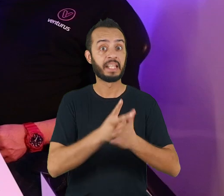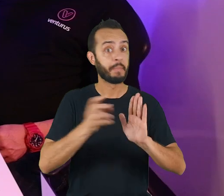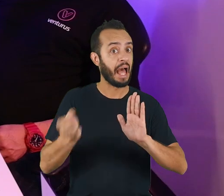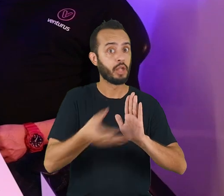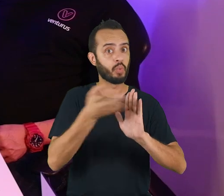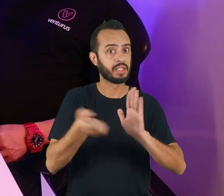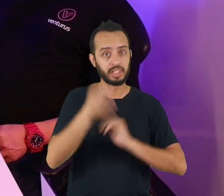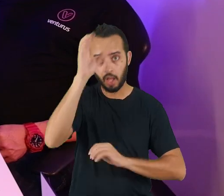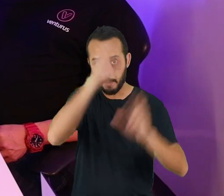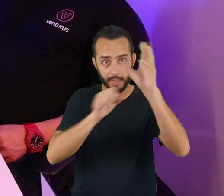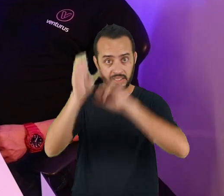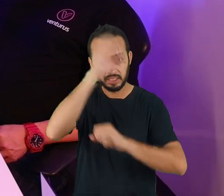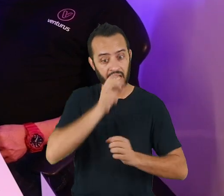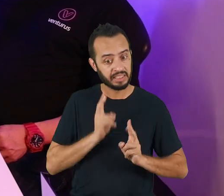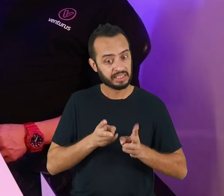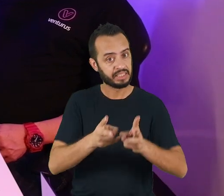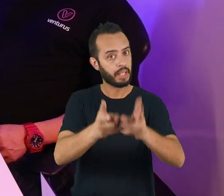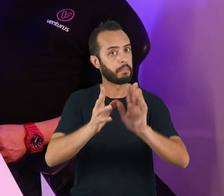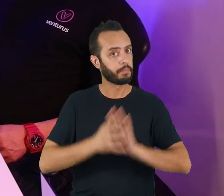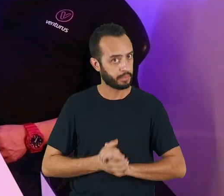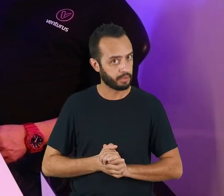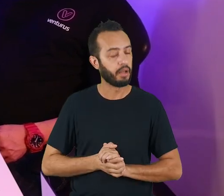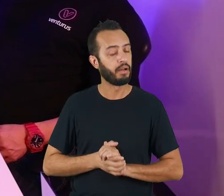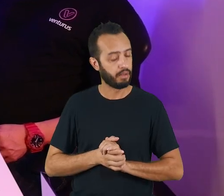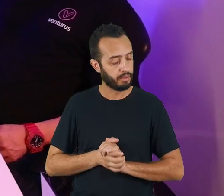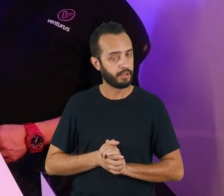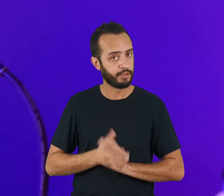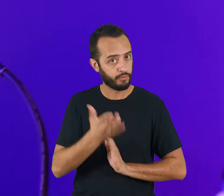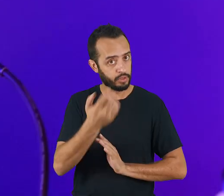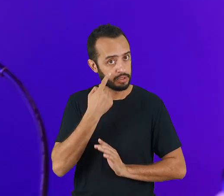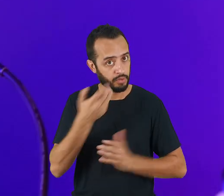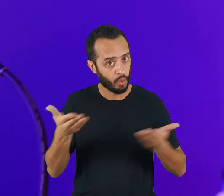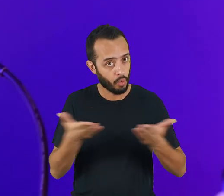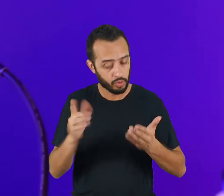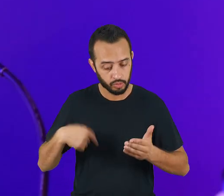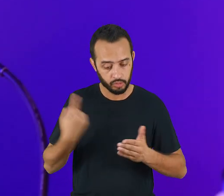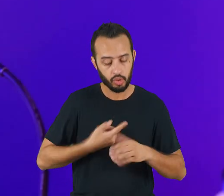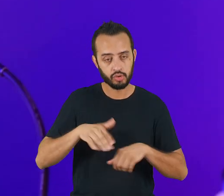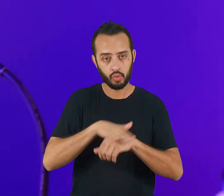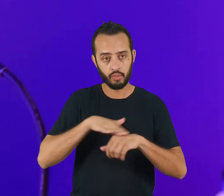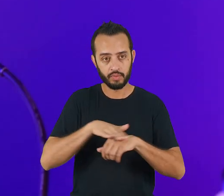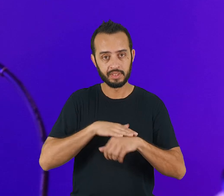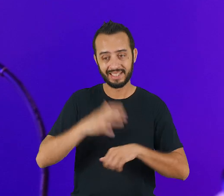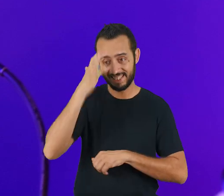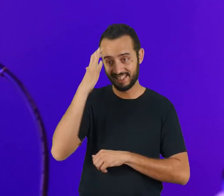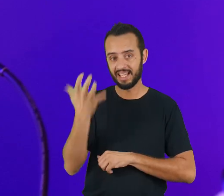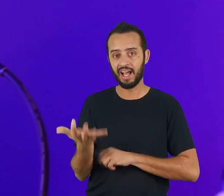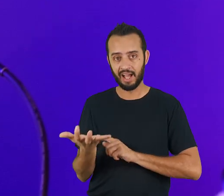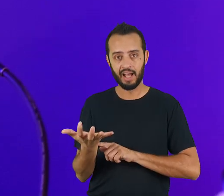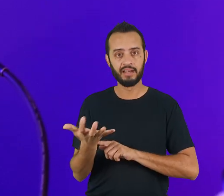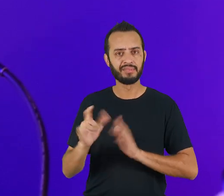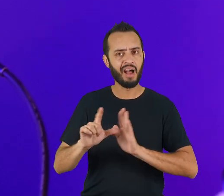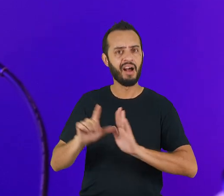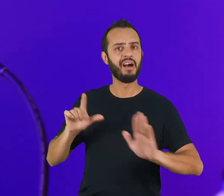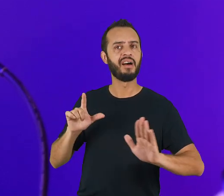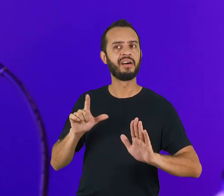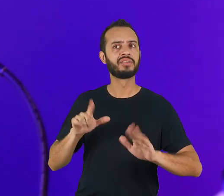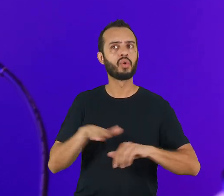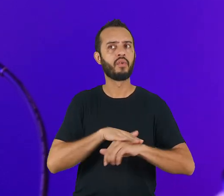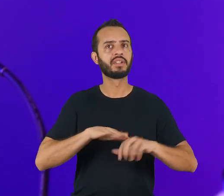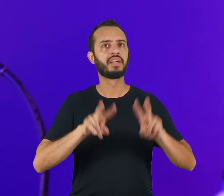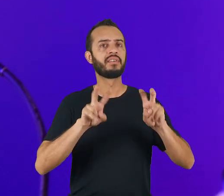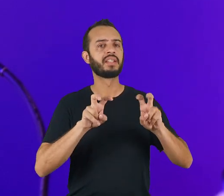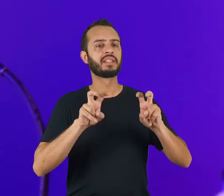atualização constante né então você vê hoje a gente falando aí de ah né até um pouquinho tempo atrás era